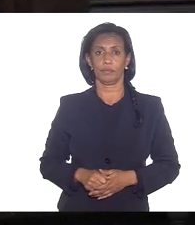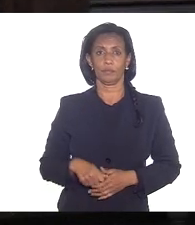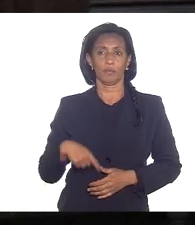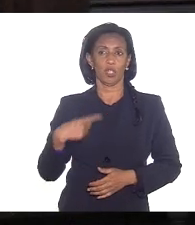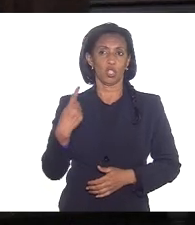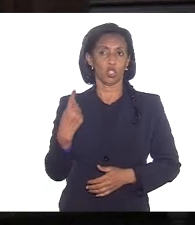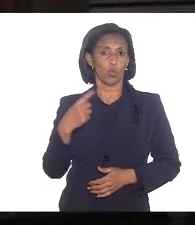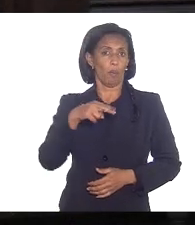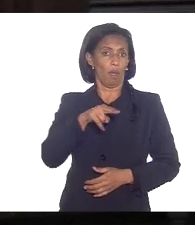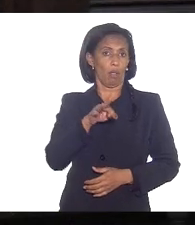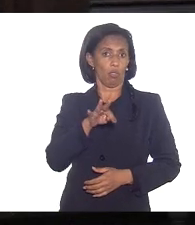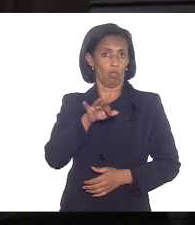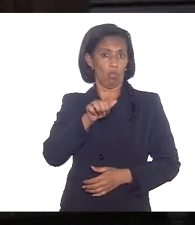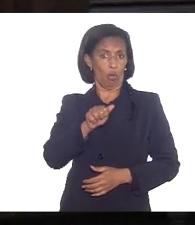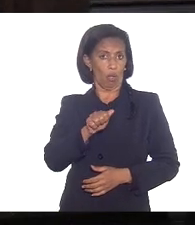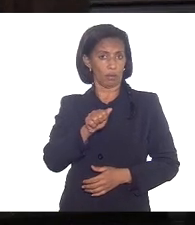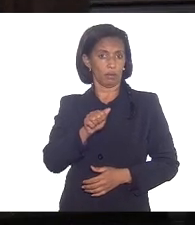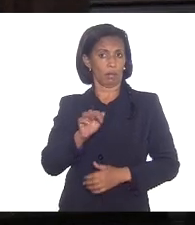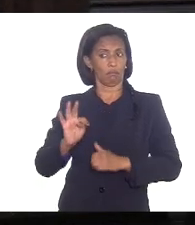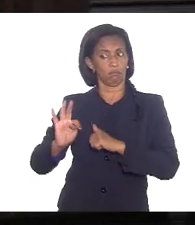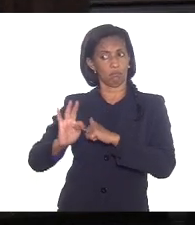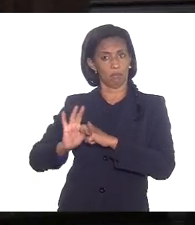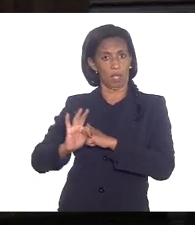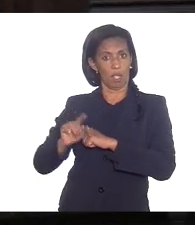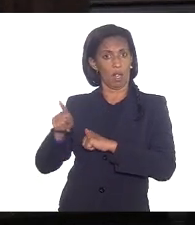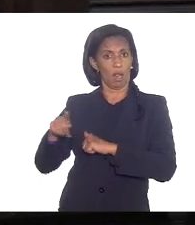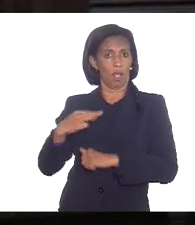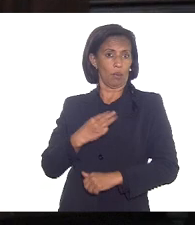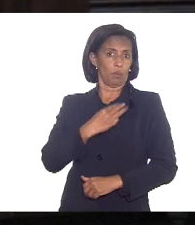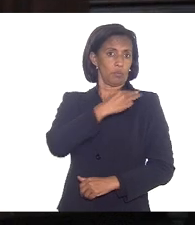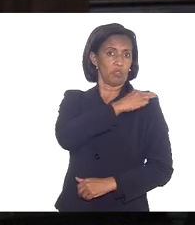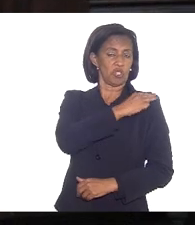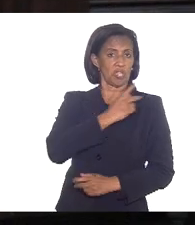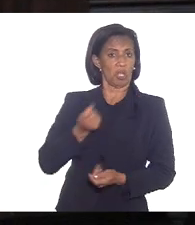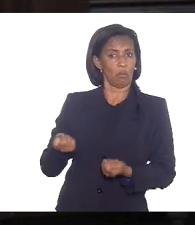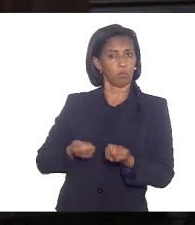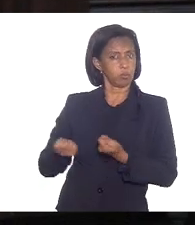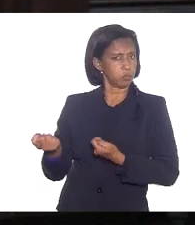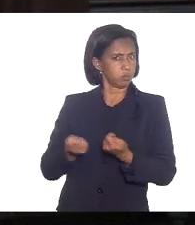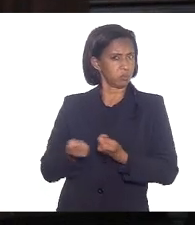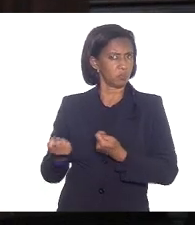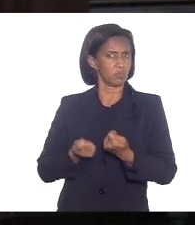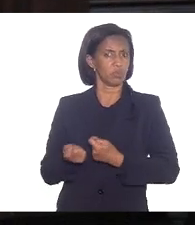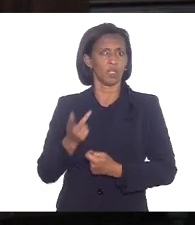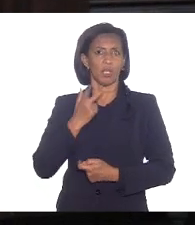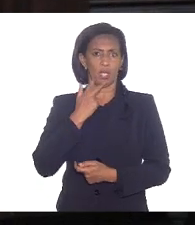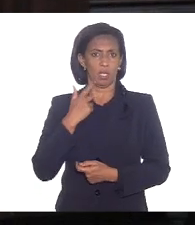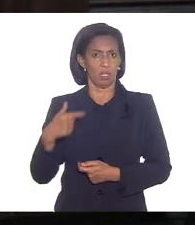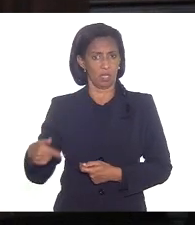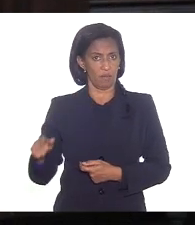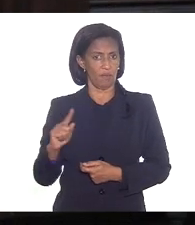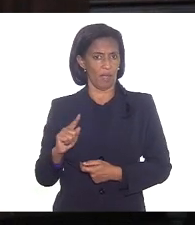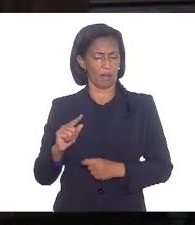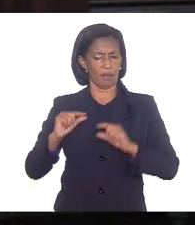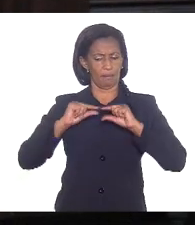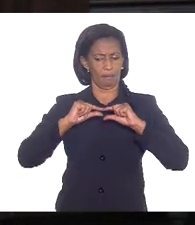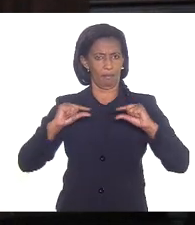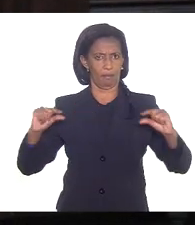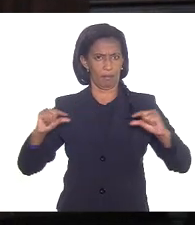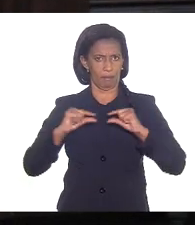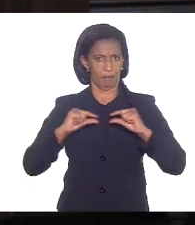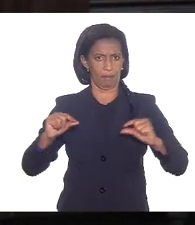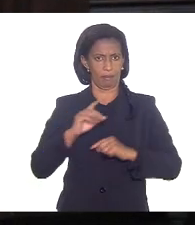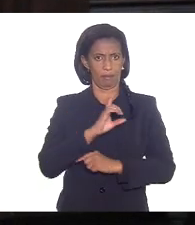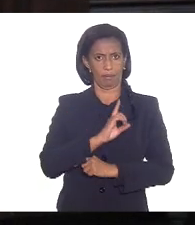nota técnica do Ministério da economia O que diz na sua alínea D